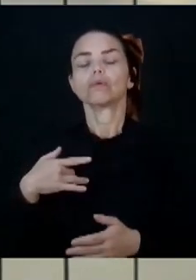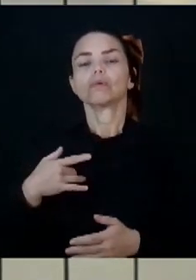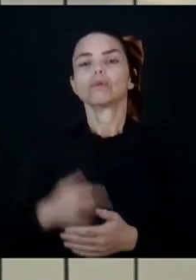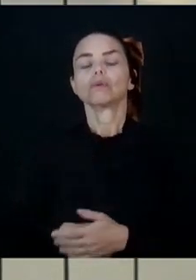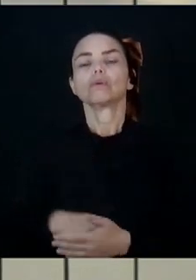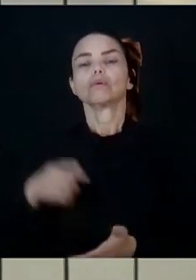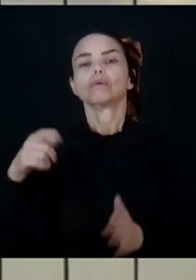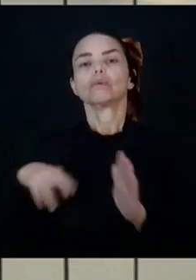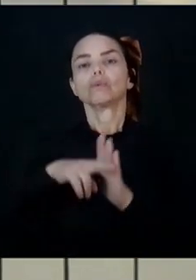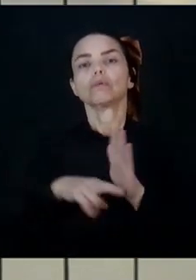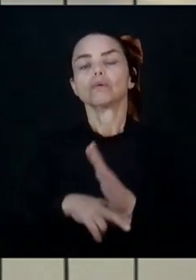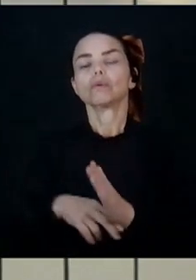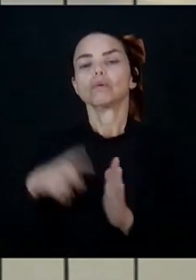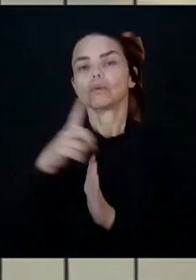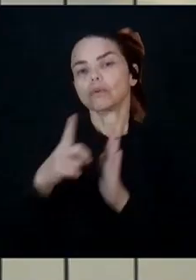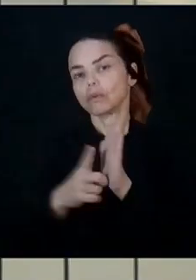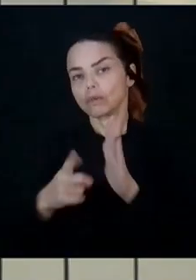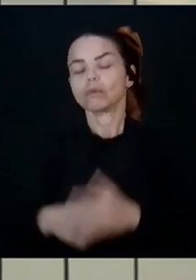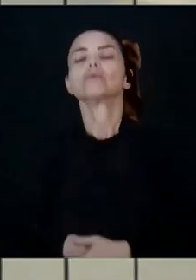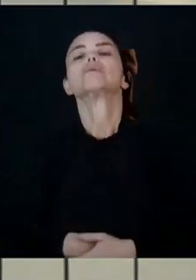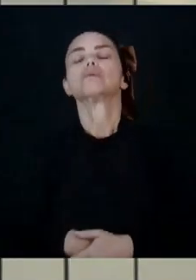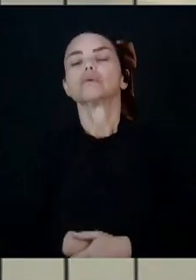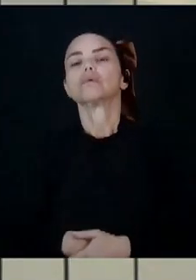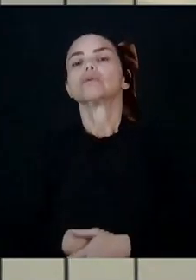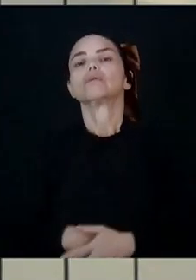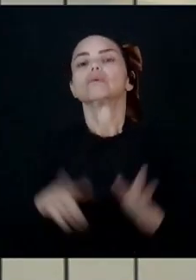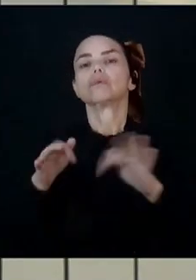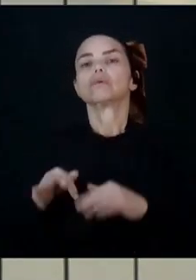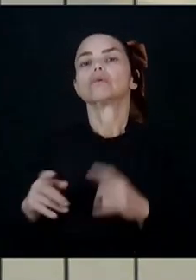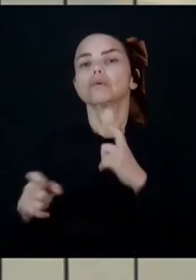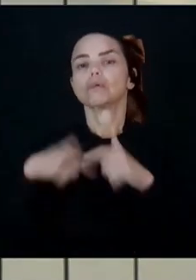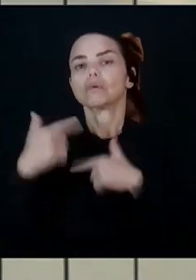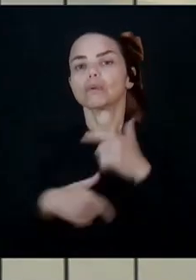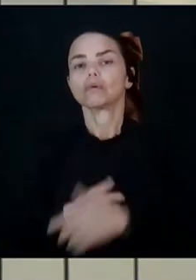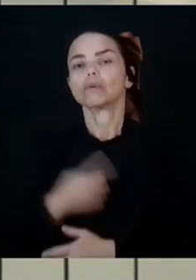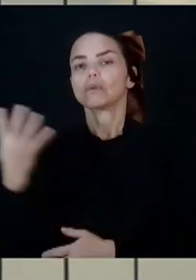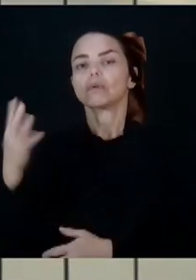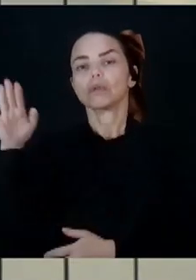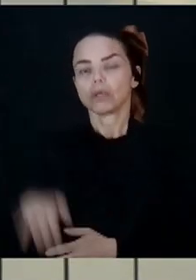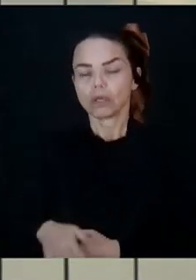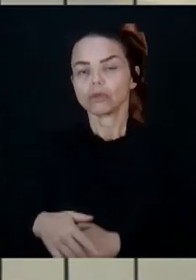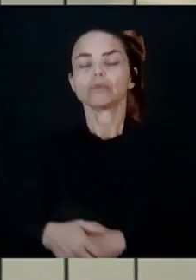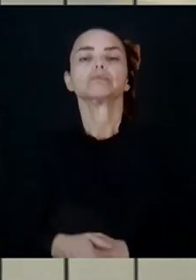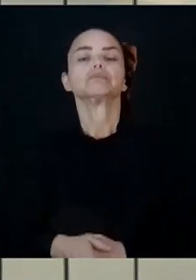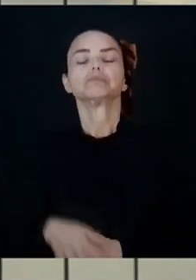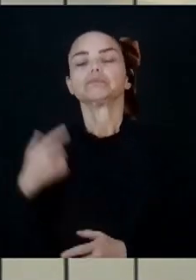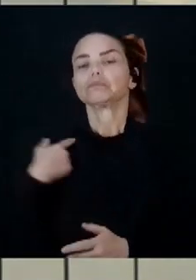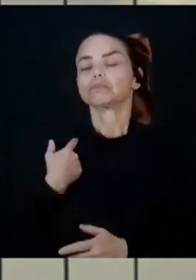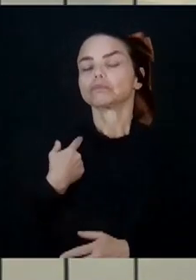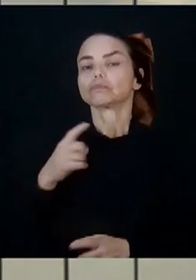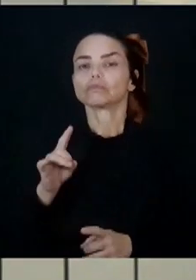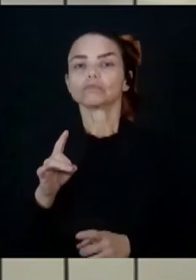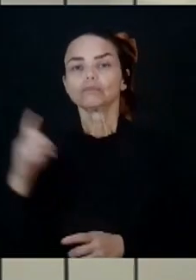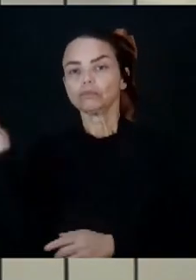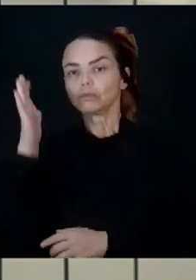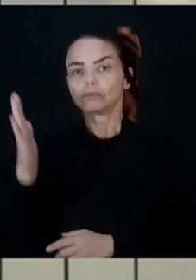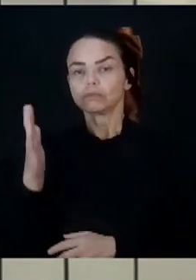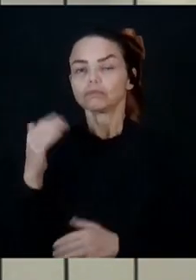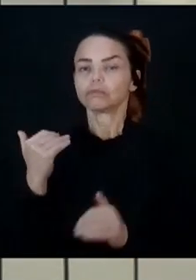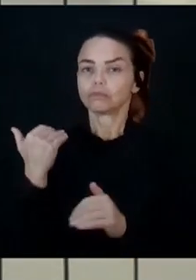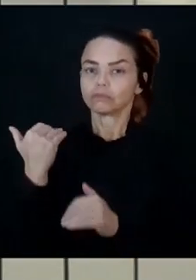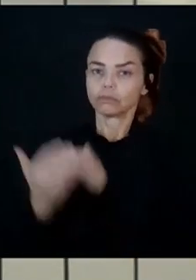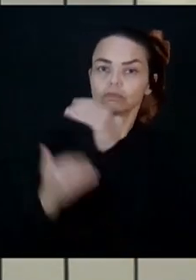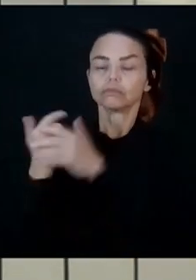no decreto e vão encerrar as atividades às 4 horas da tarde. Caso o Brasil avance no